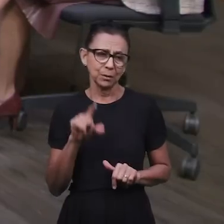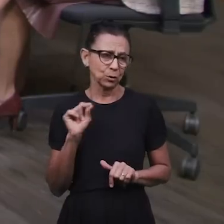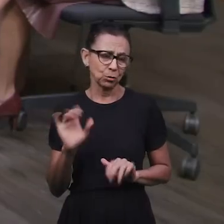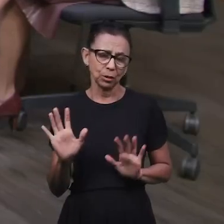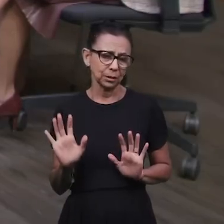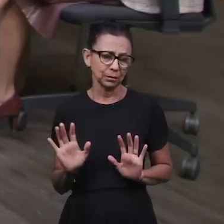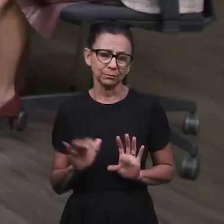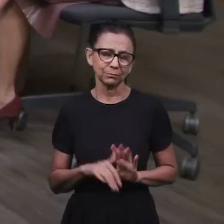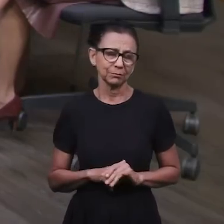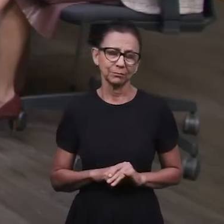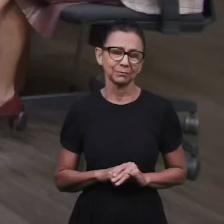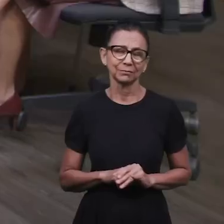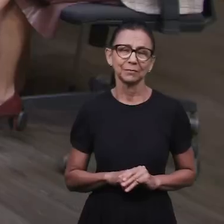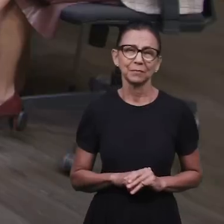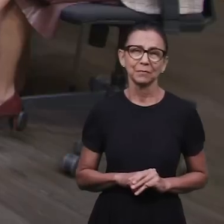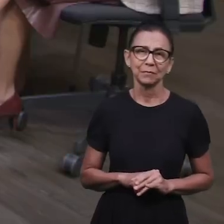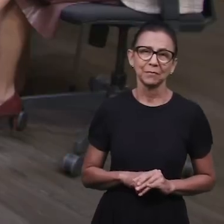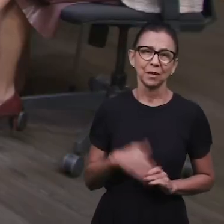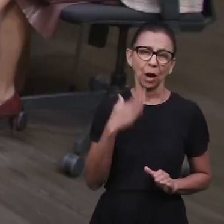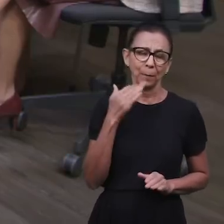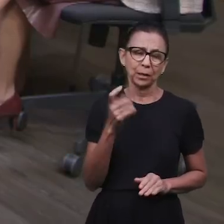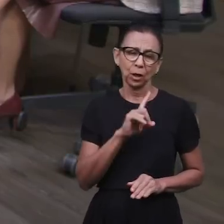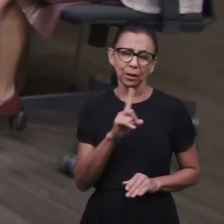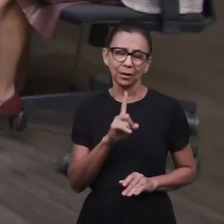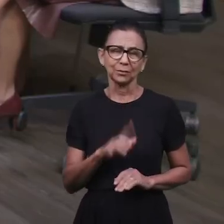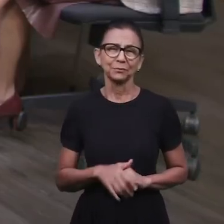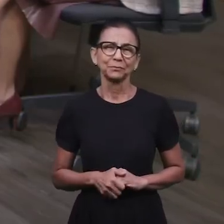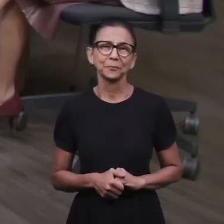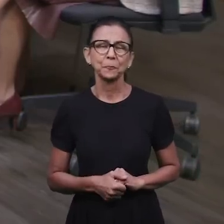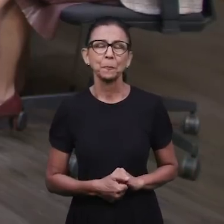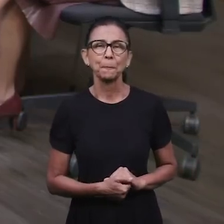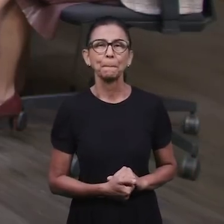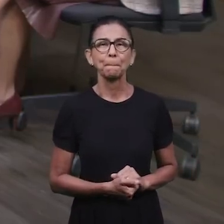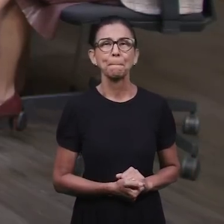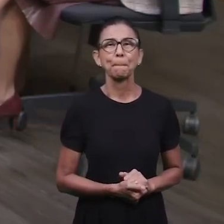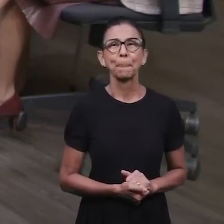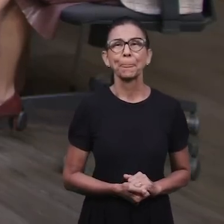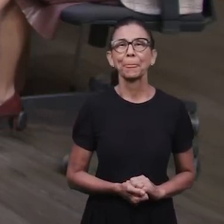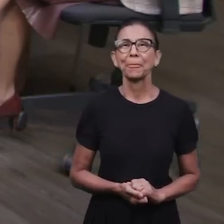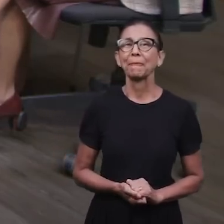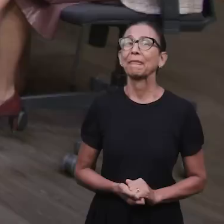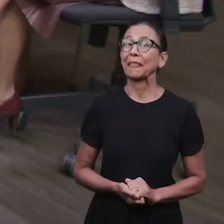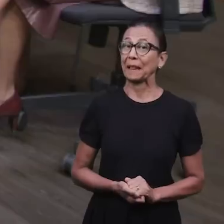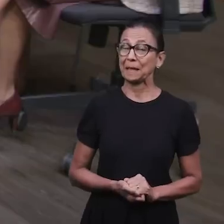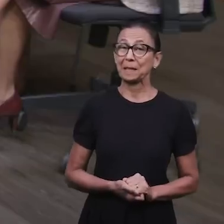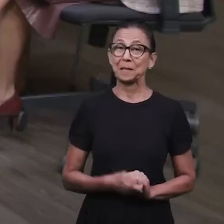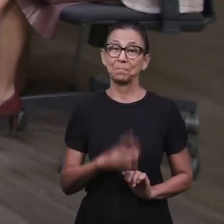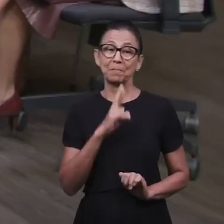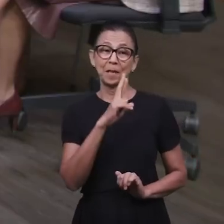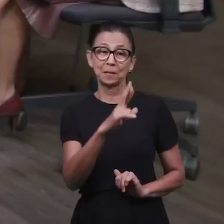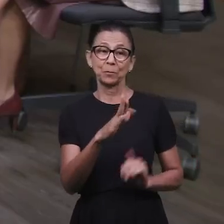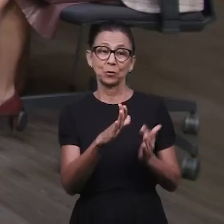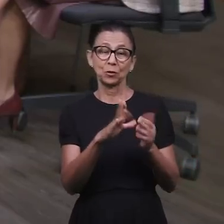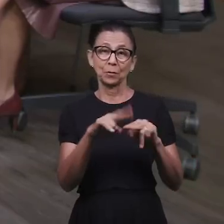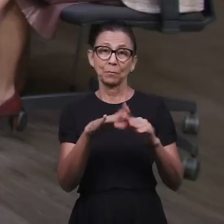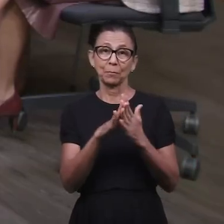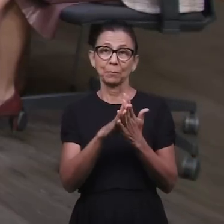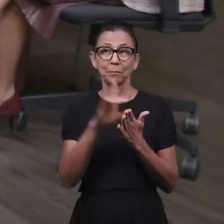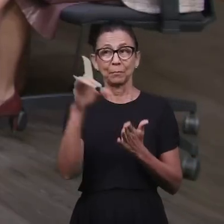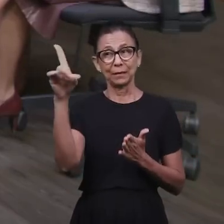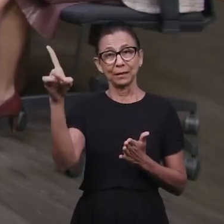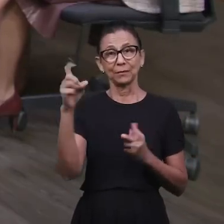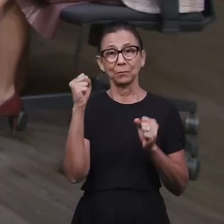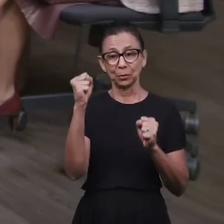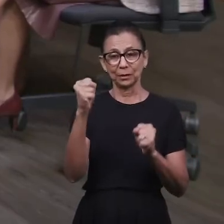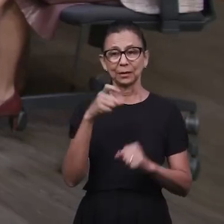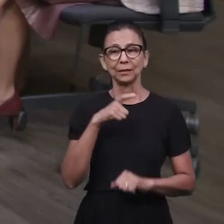De leões, né? É isso aí. Mas, olha, eu falei com ela para não fazer uma pergunta difícil, tá, pastor? Olha, se você acha que advogado vai me